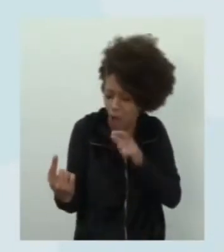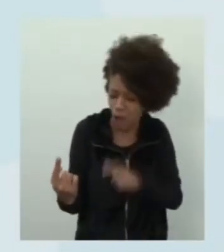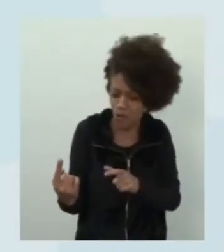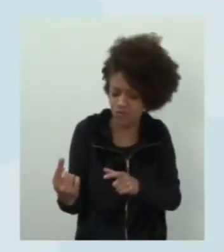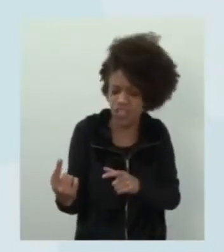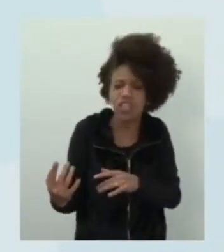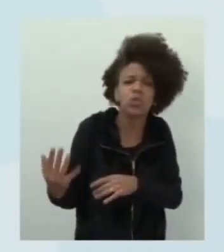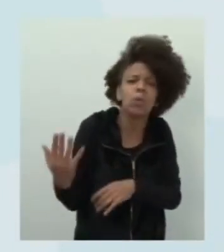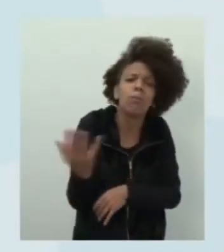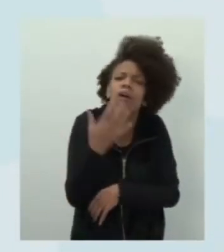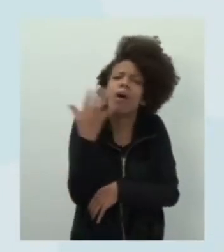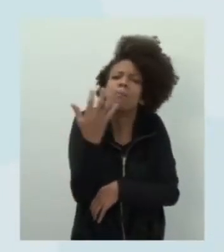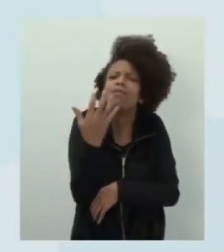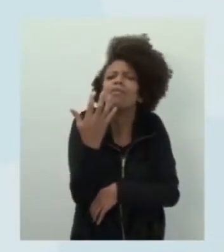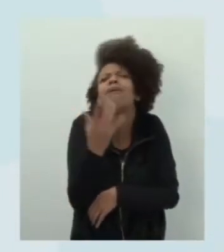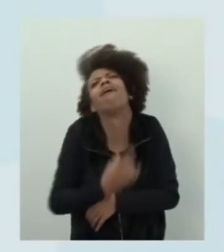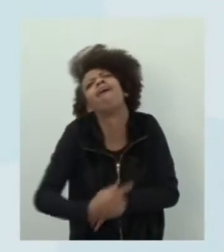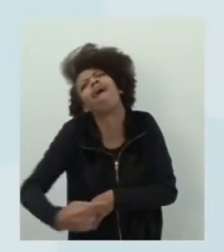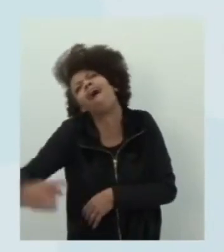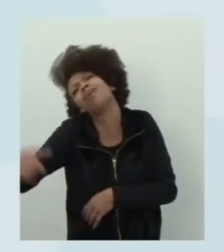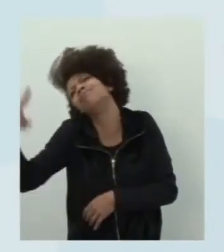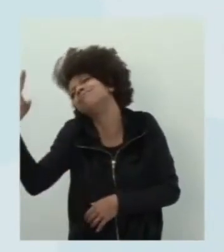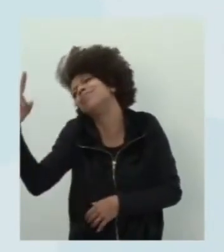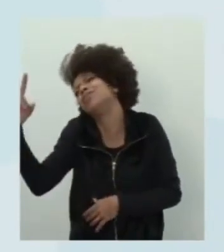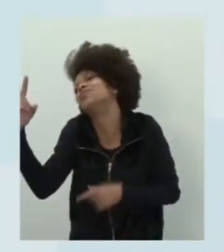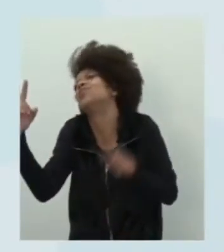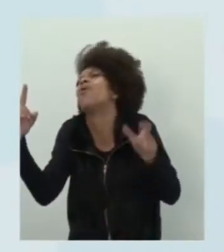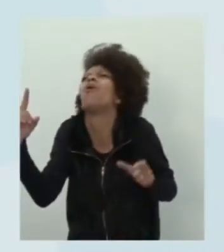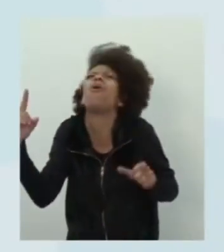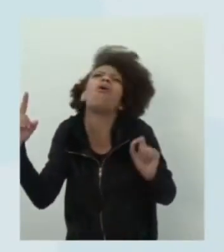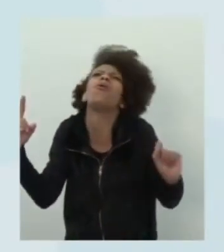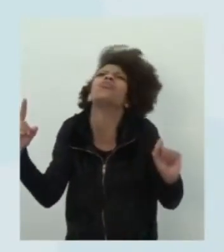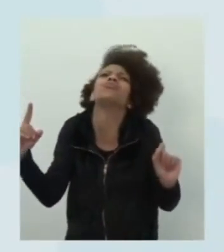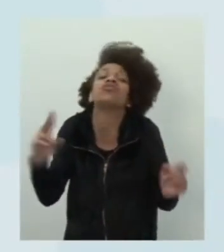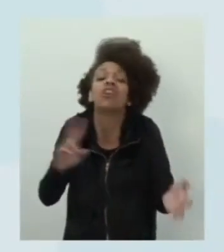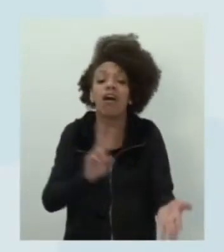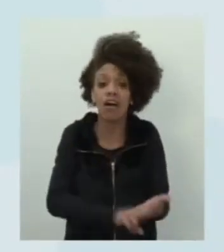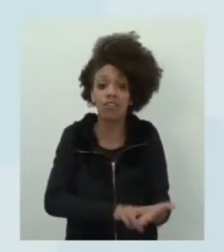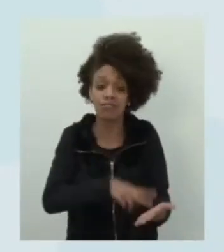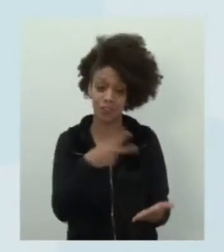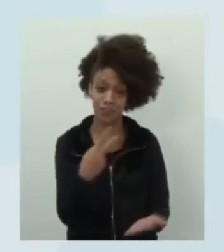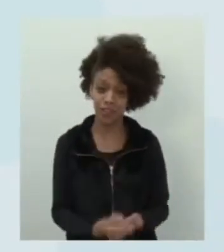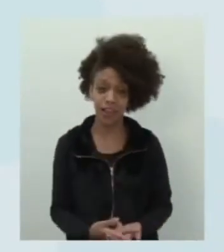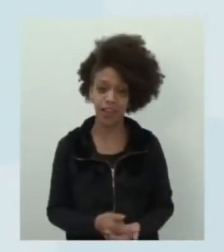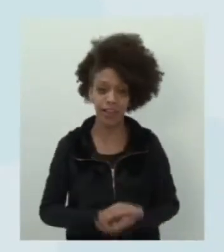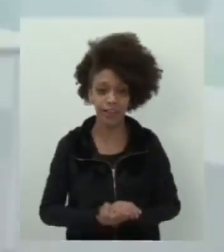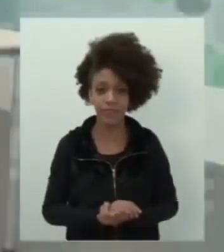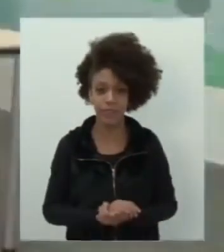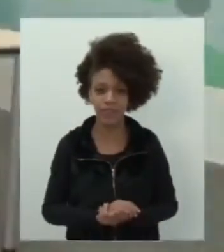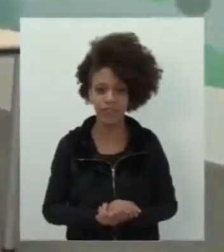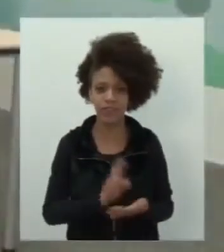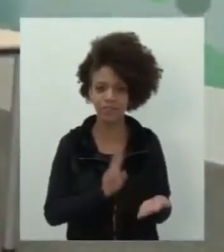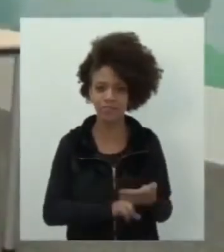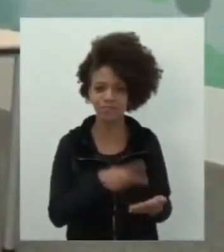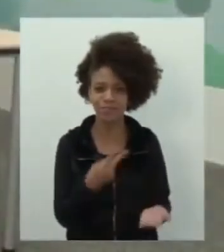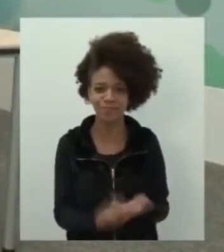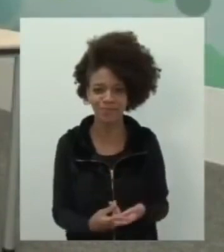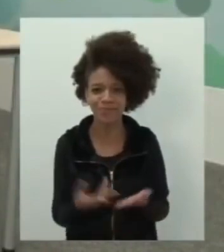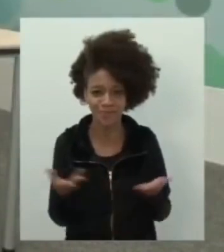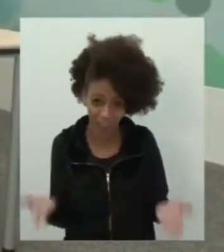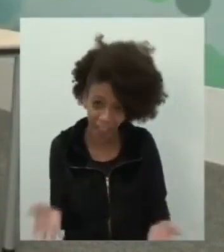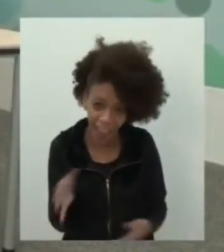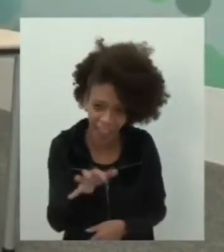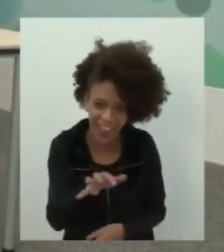há jurado, ai Deus, eu é? A tradução, não coloquei a tradução, mas ficaria mais ou menos isso, né? A tradução é